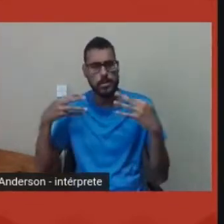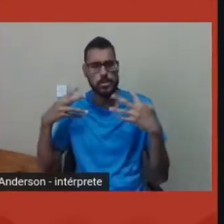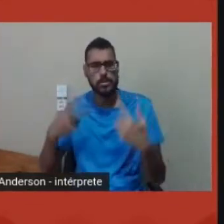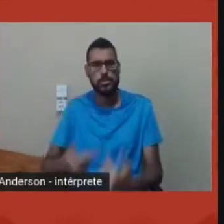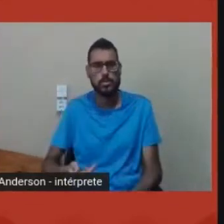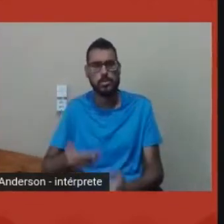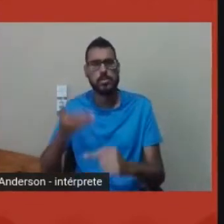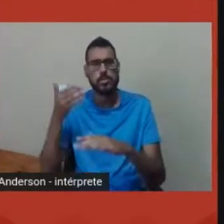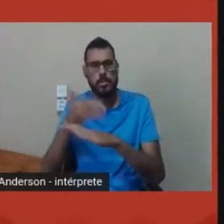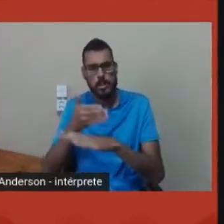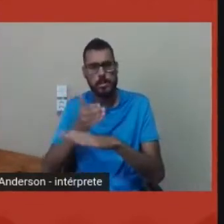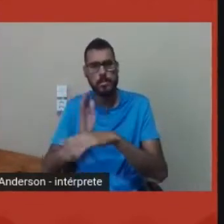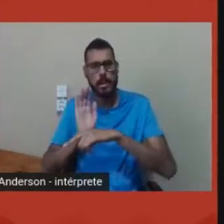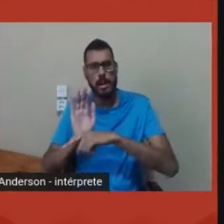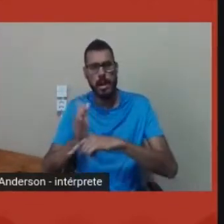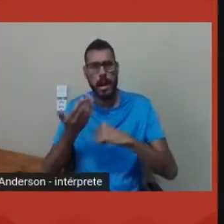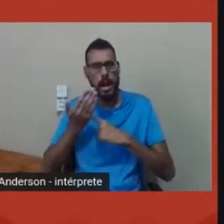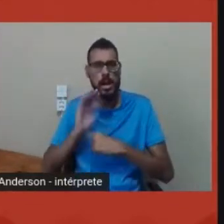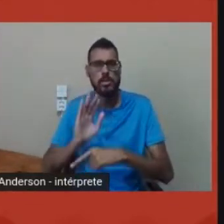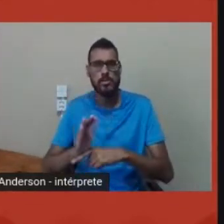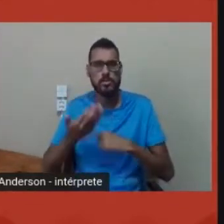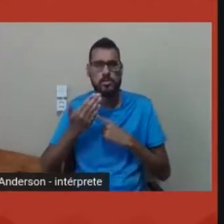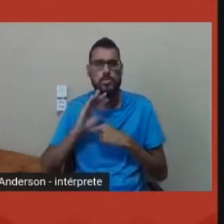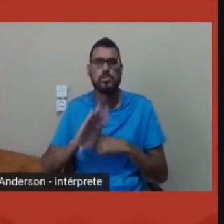ajudar mutuamente. É,